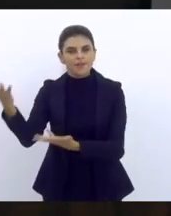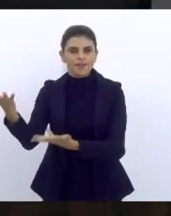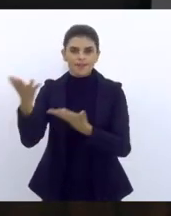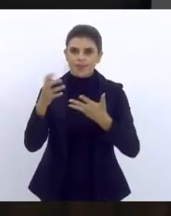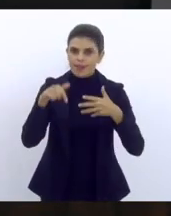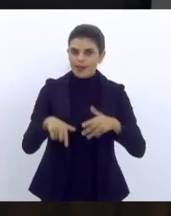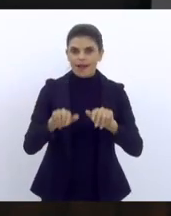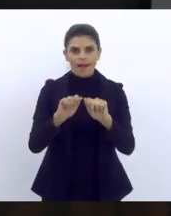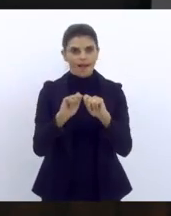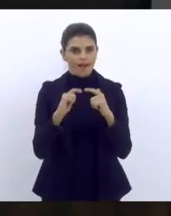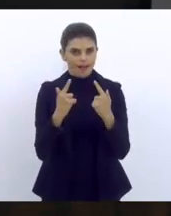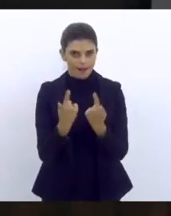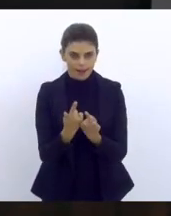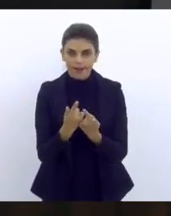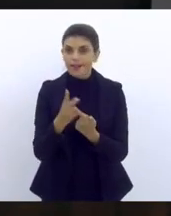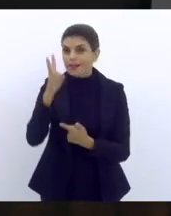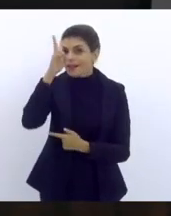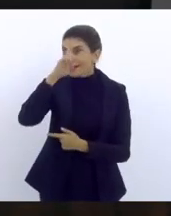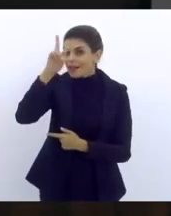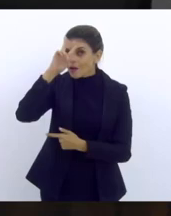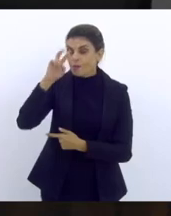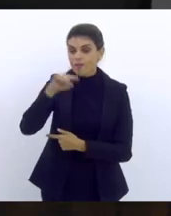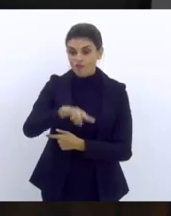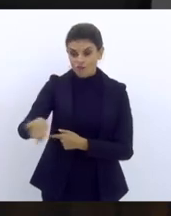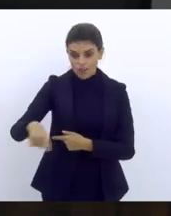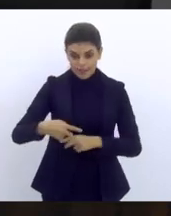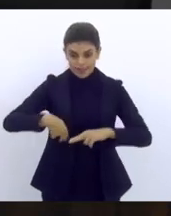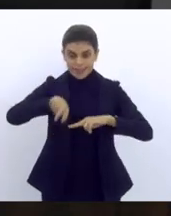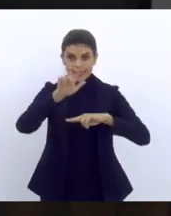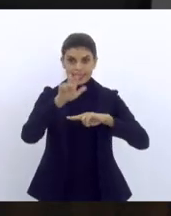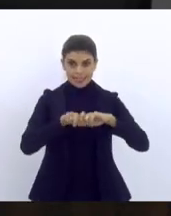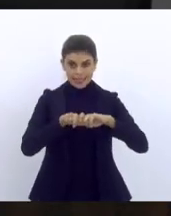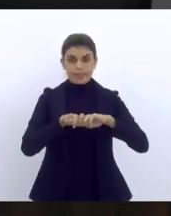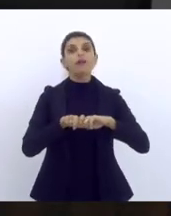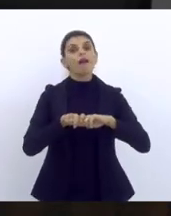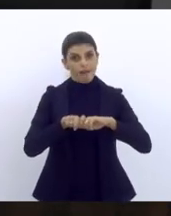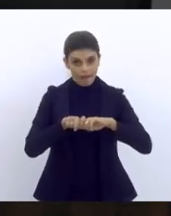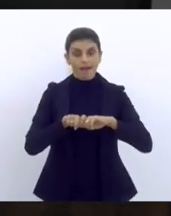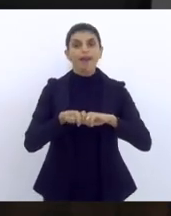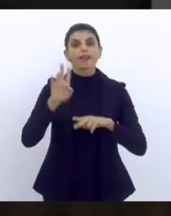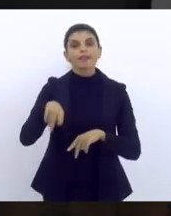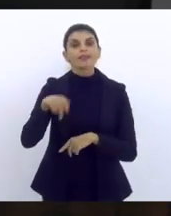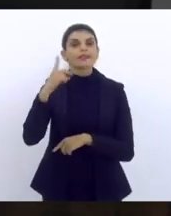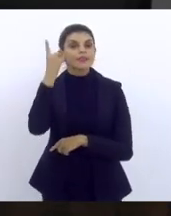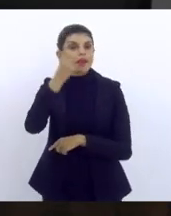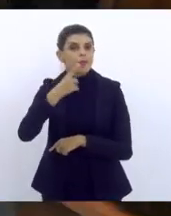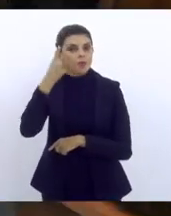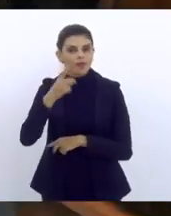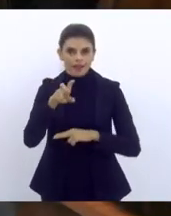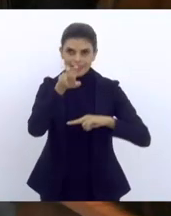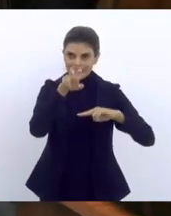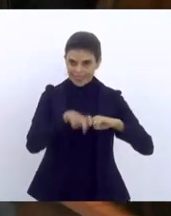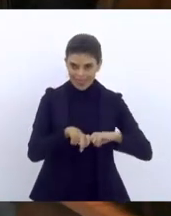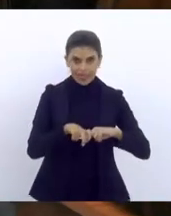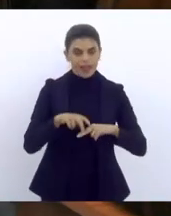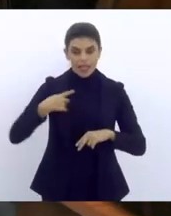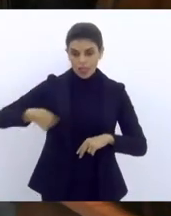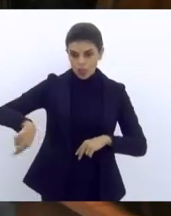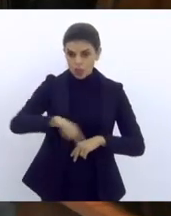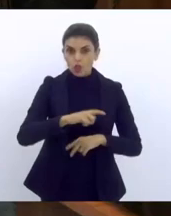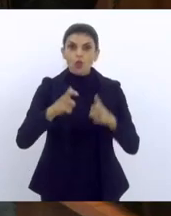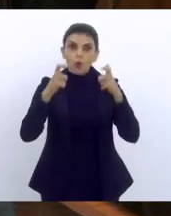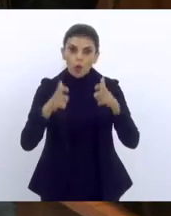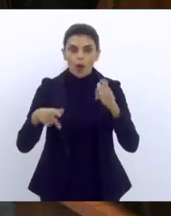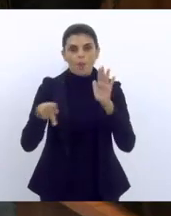casa, lembrando que essa cadeira que vocês estão sentando são cadeiras onde deputados sentam. Isso aqui é o nosso